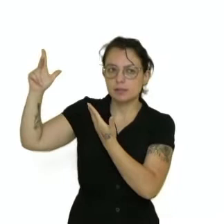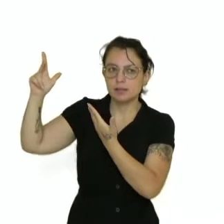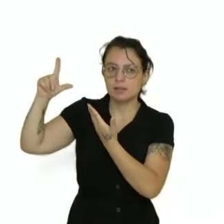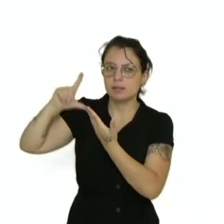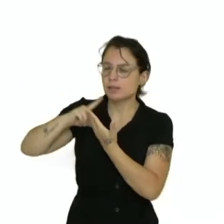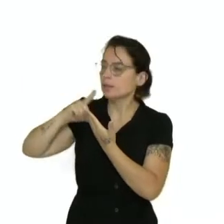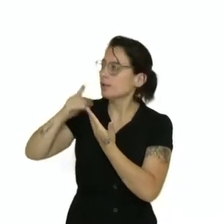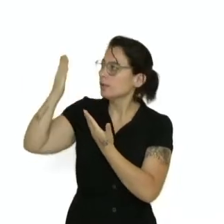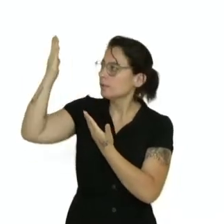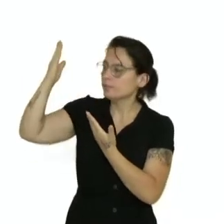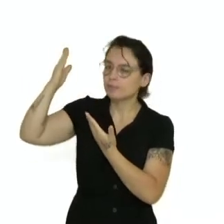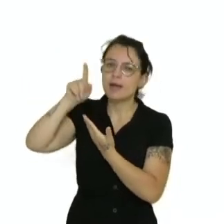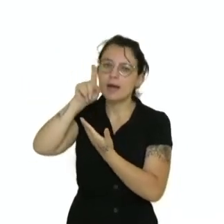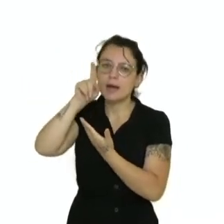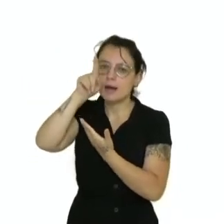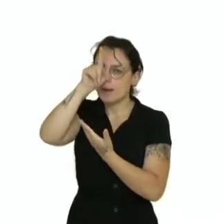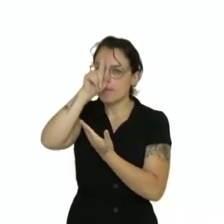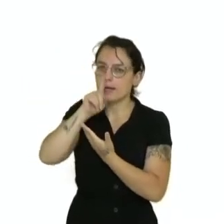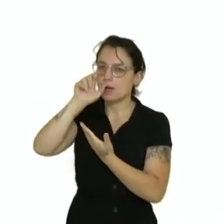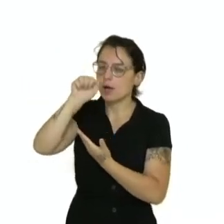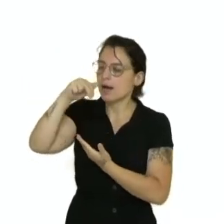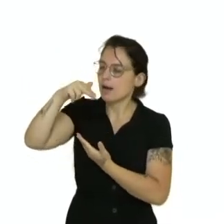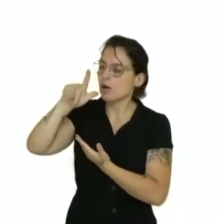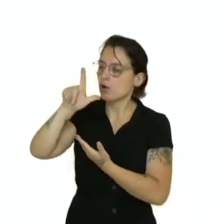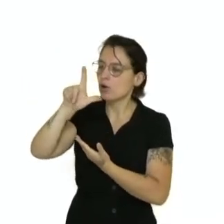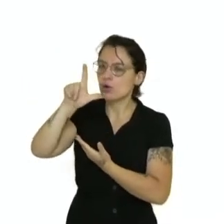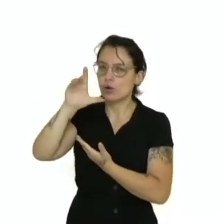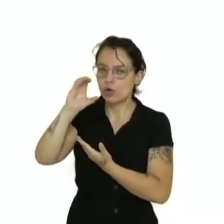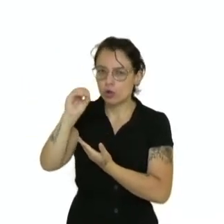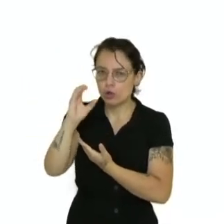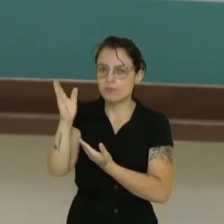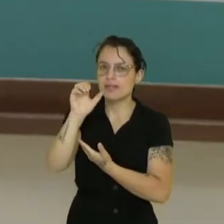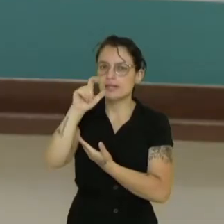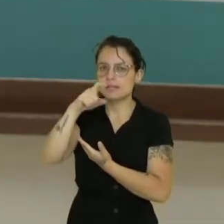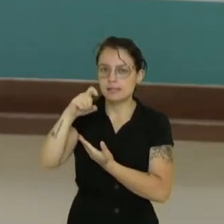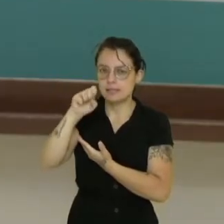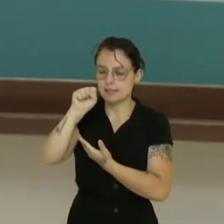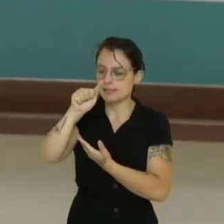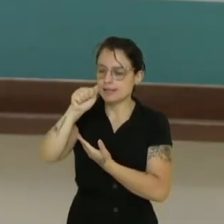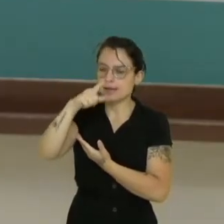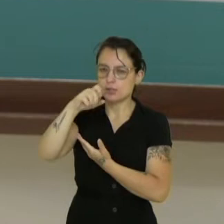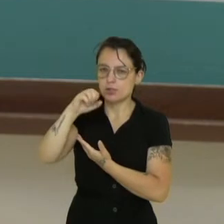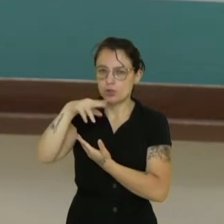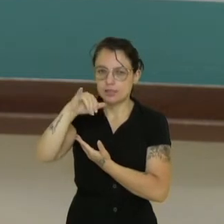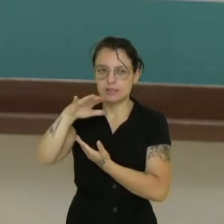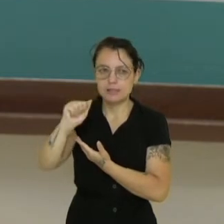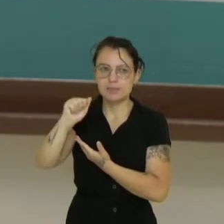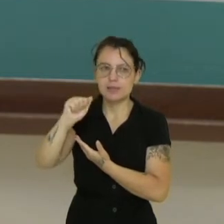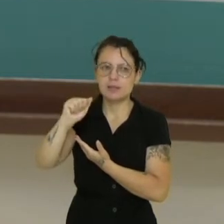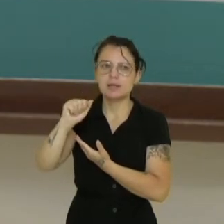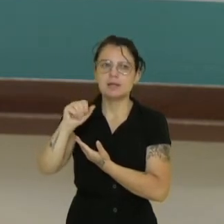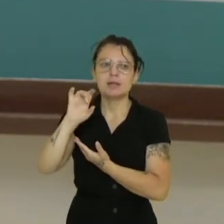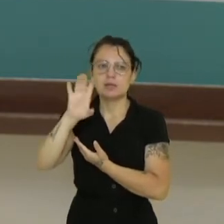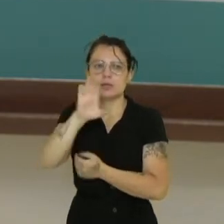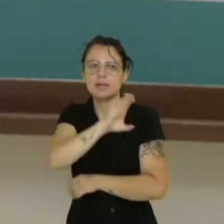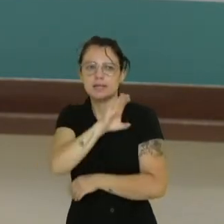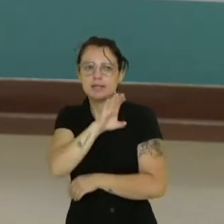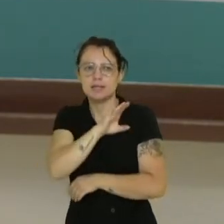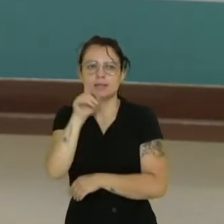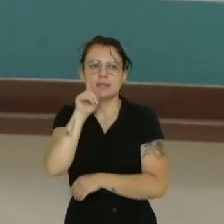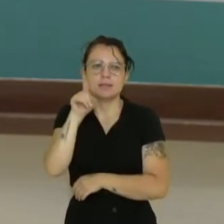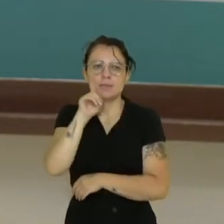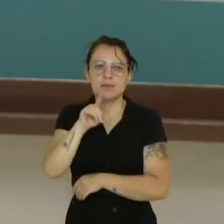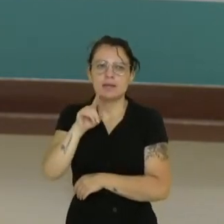América Anglo-Saxônica, que só abrange as áreas do Canadá e dos Estados Unidos, e a